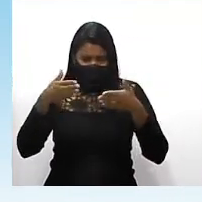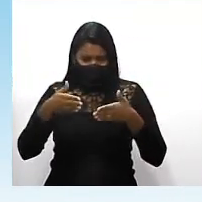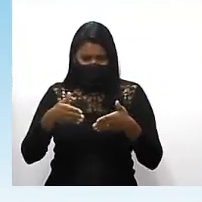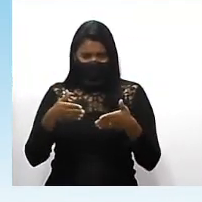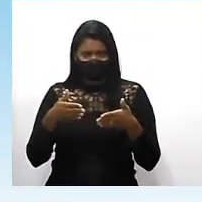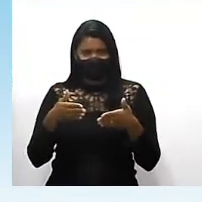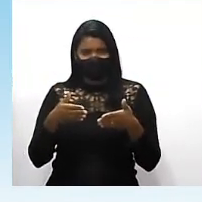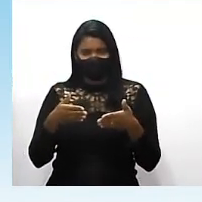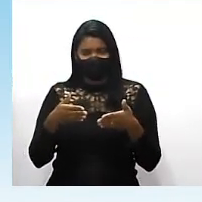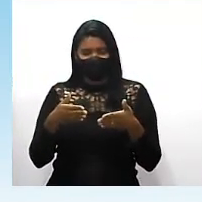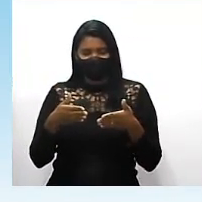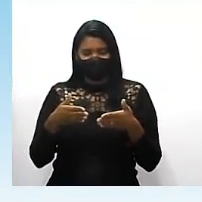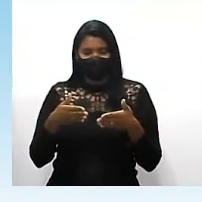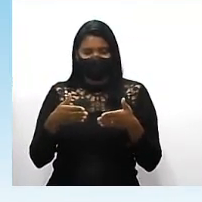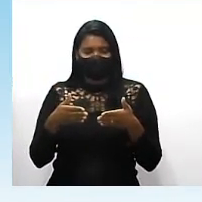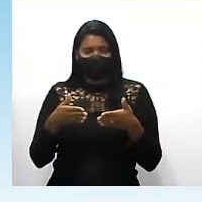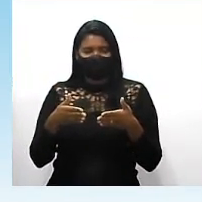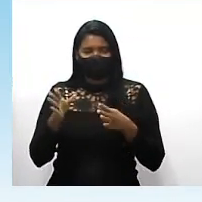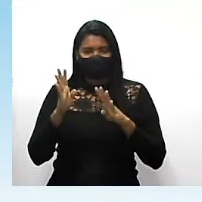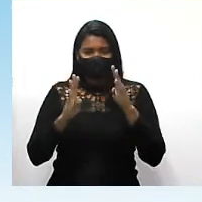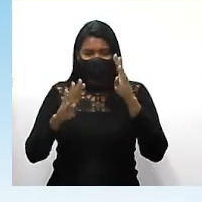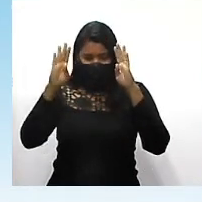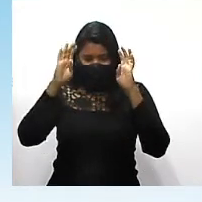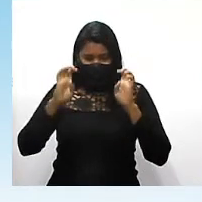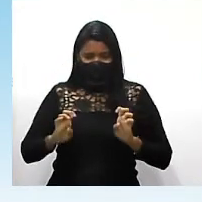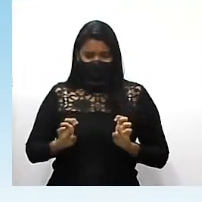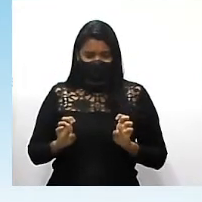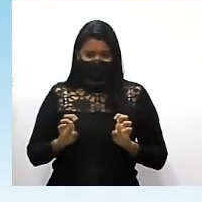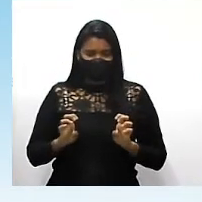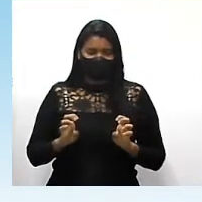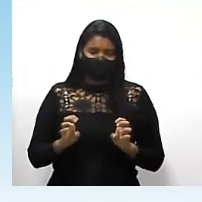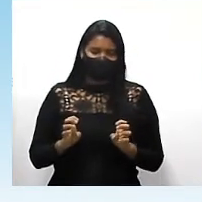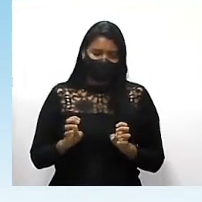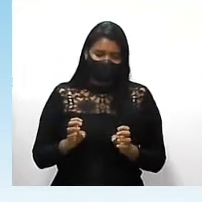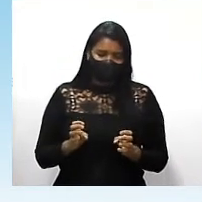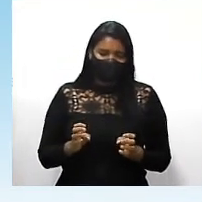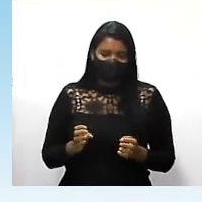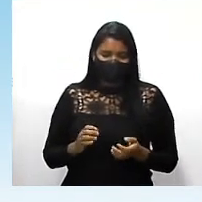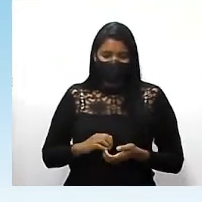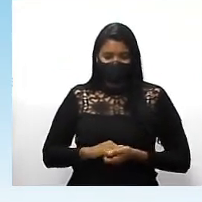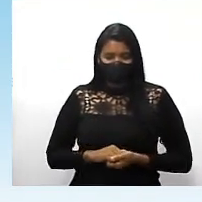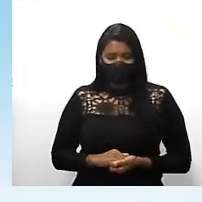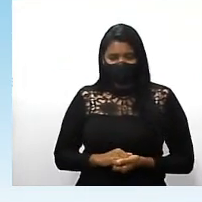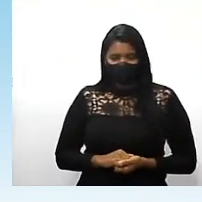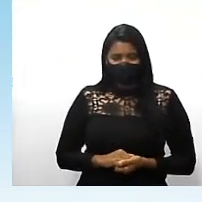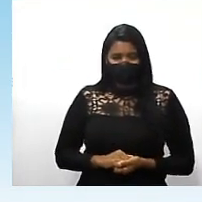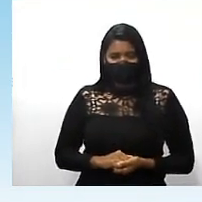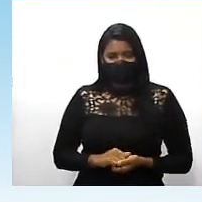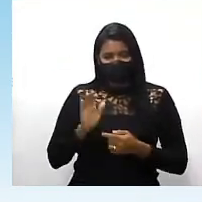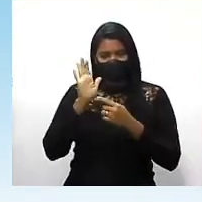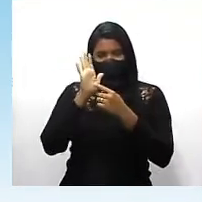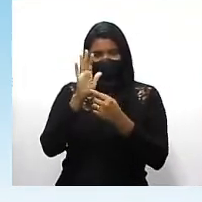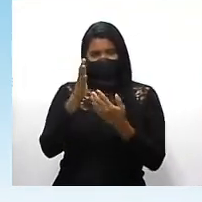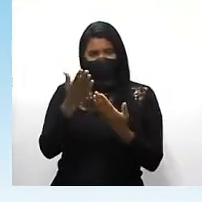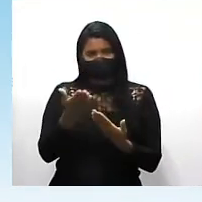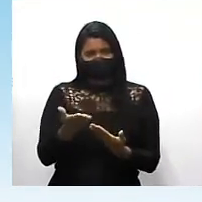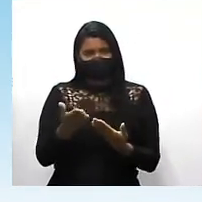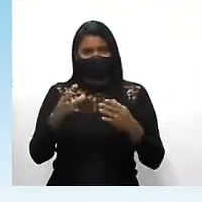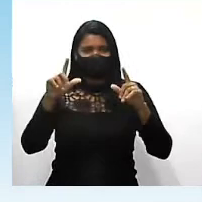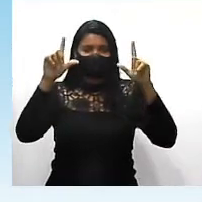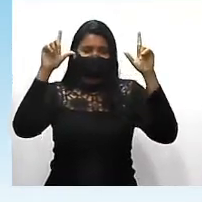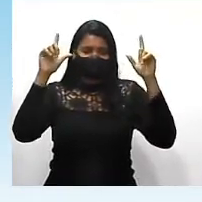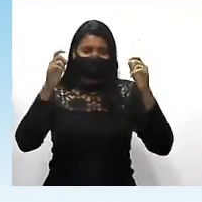para a questão da bioética. E eu quero mostrar agora para vocês alguns